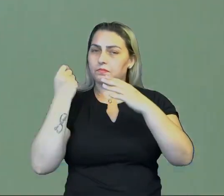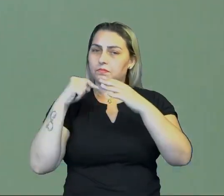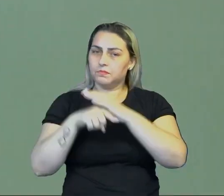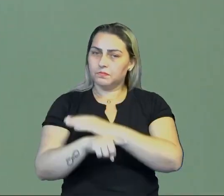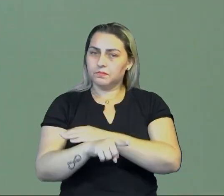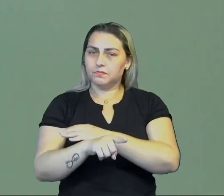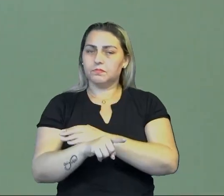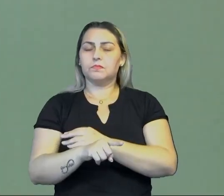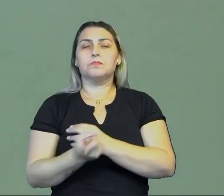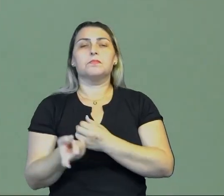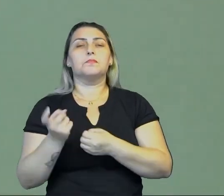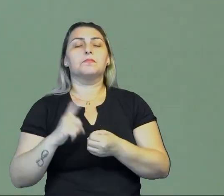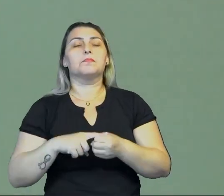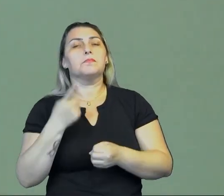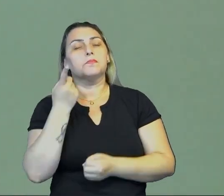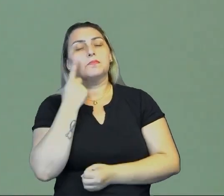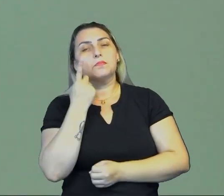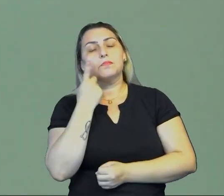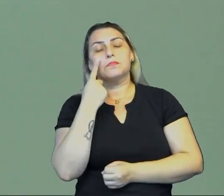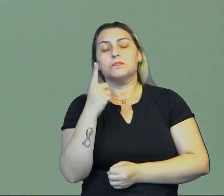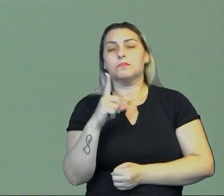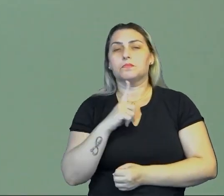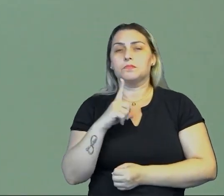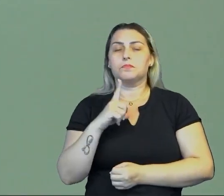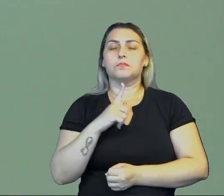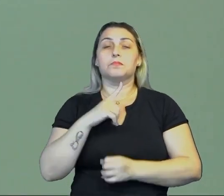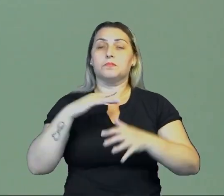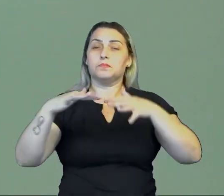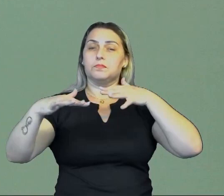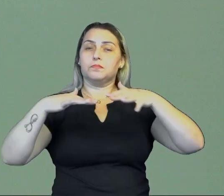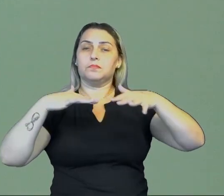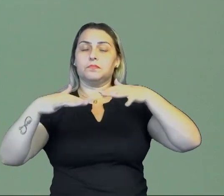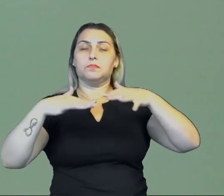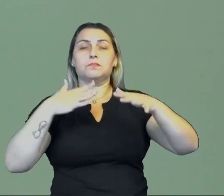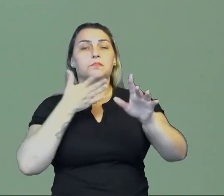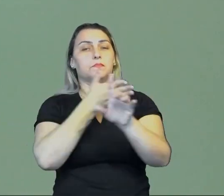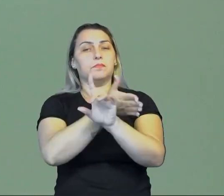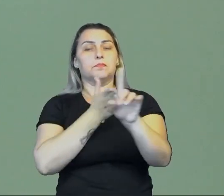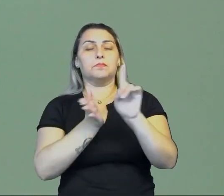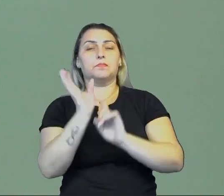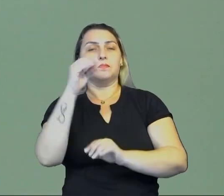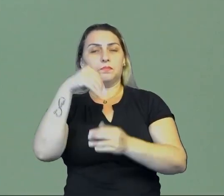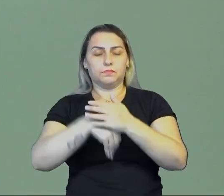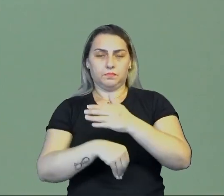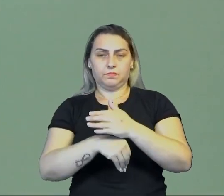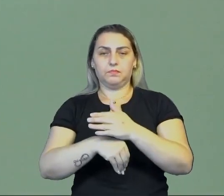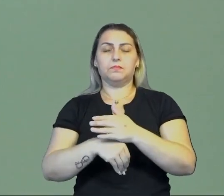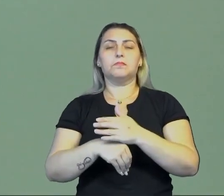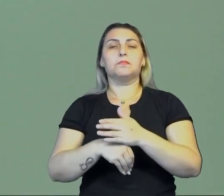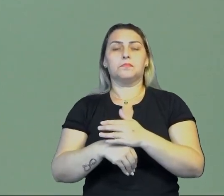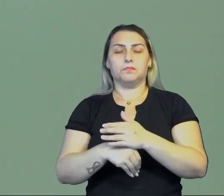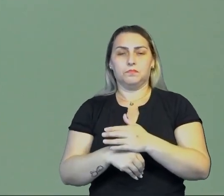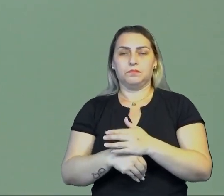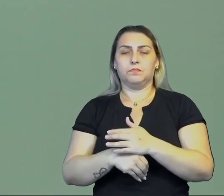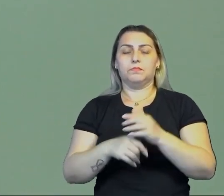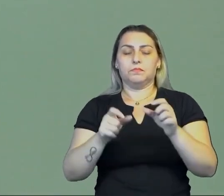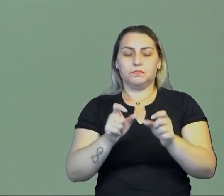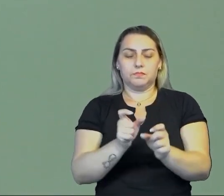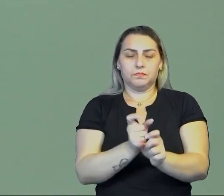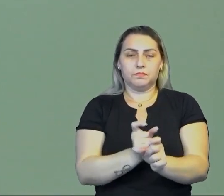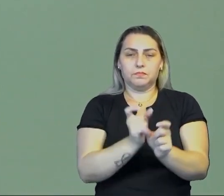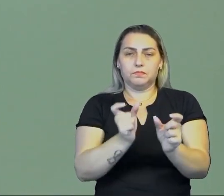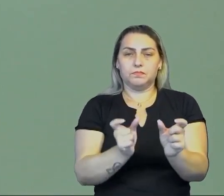então voltando aqui vejam que existem dinâmicas e modalidades dentro das modalidades que vão sendo